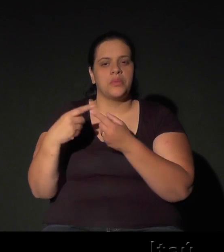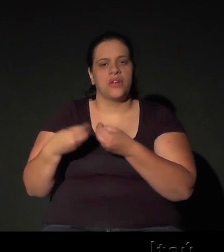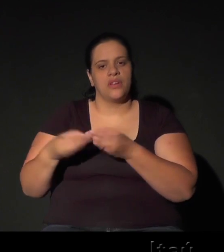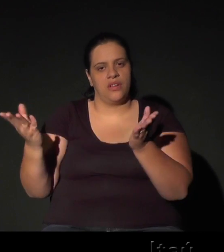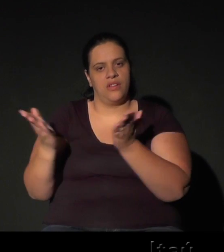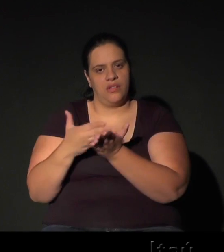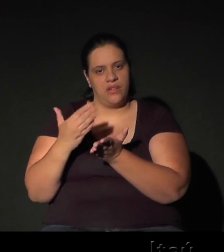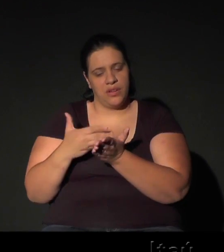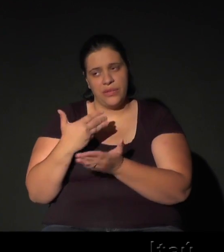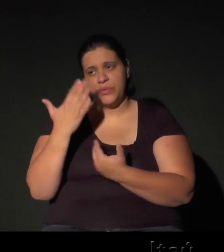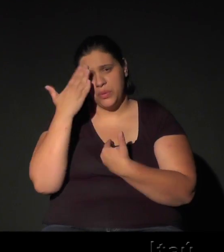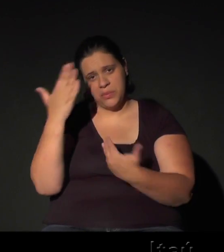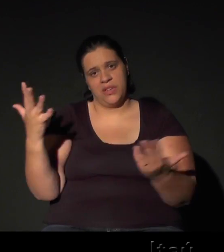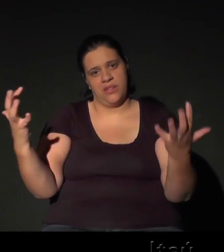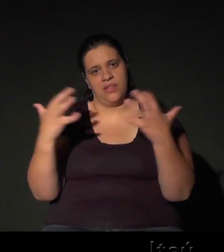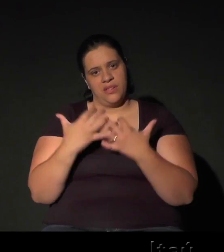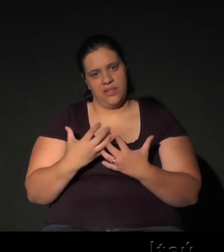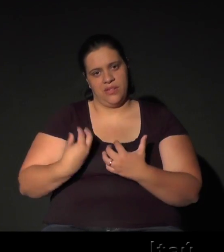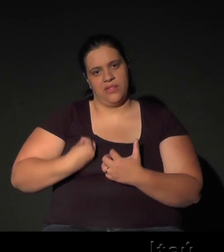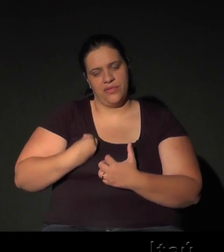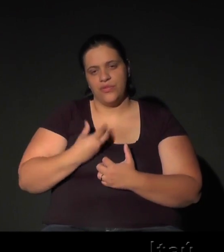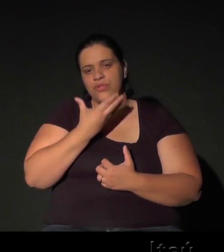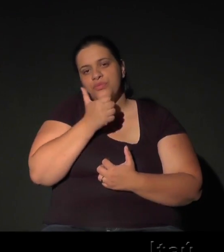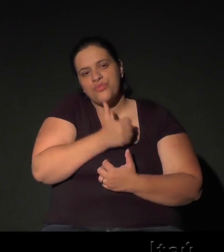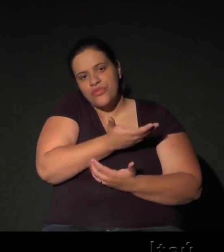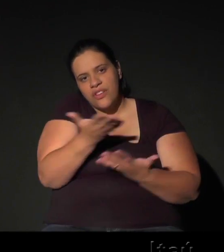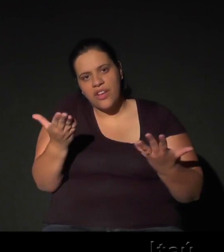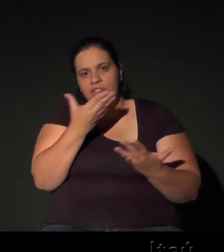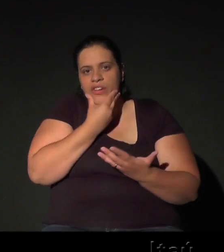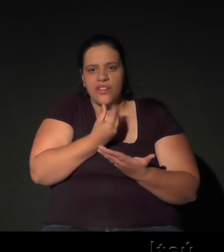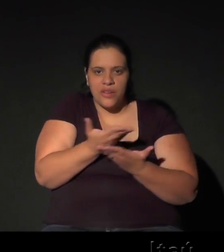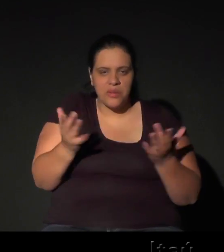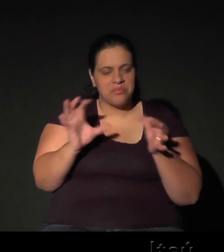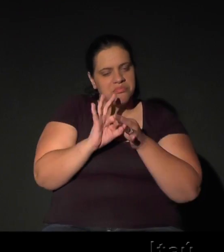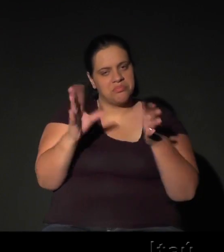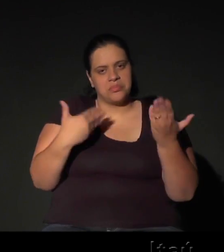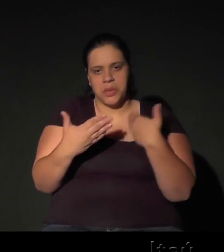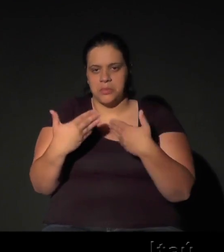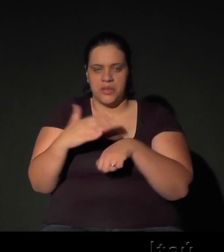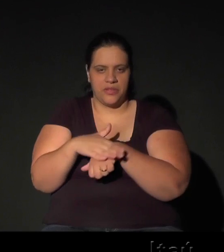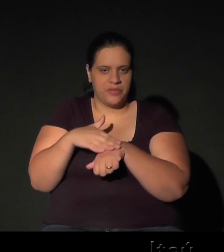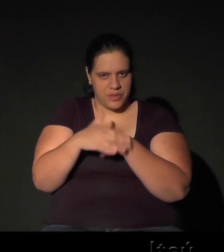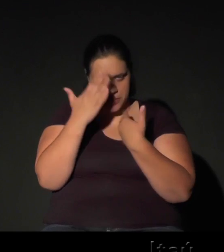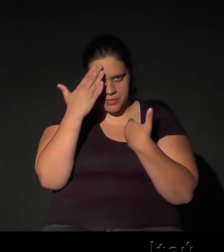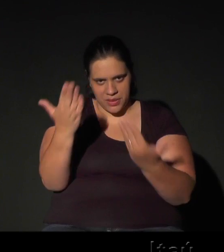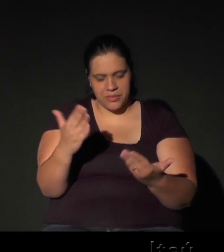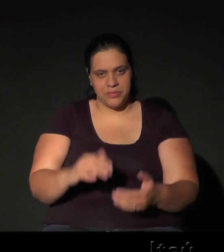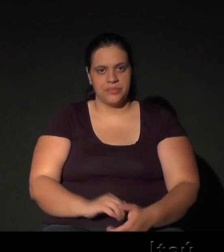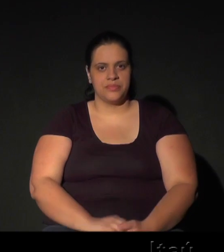da Ângela agradeço a presença de todas e todas e tô à disposição pra gente continuar conversando